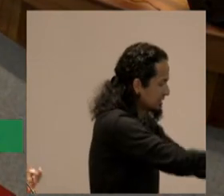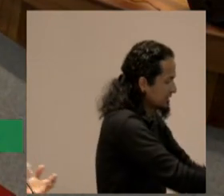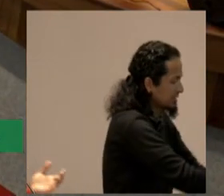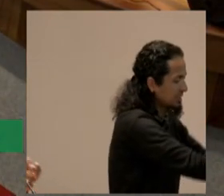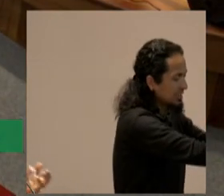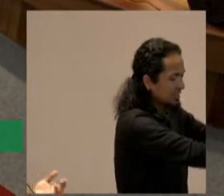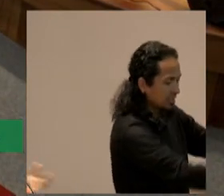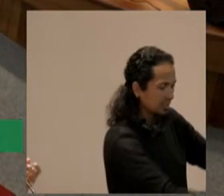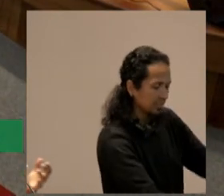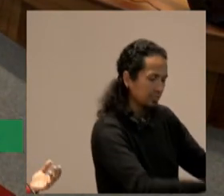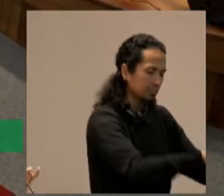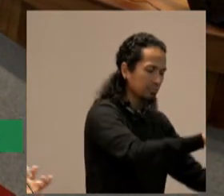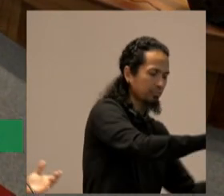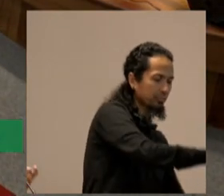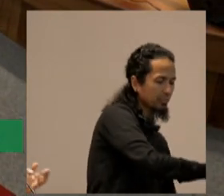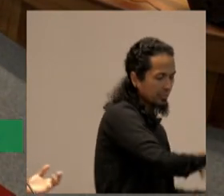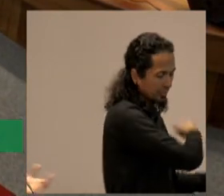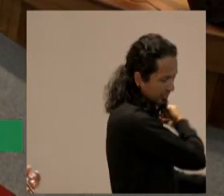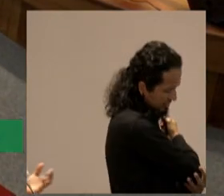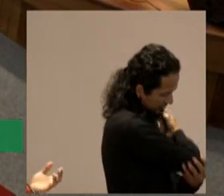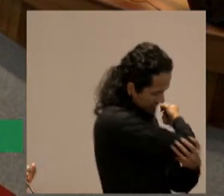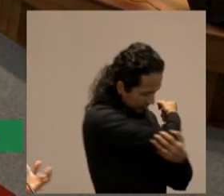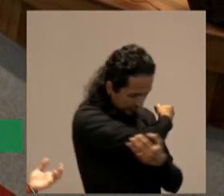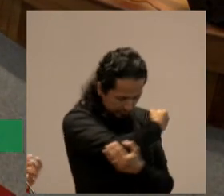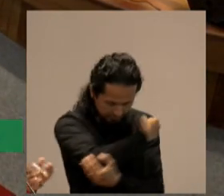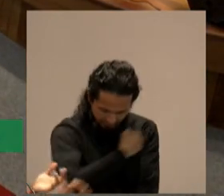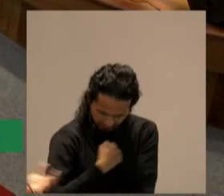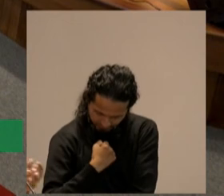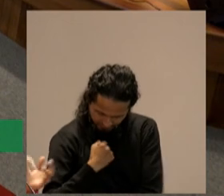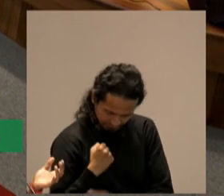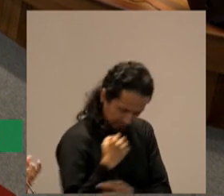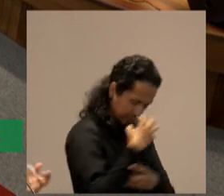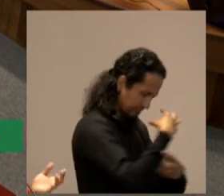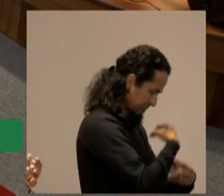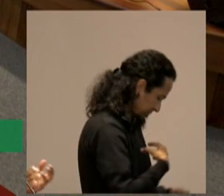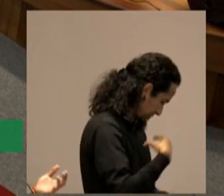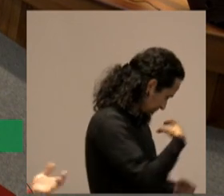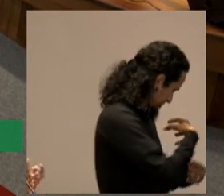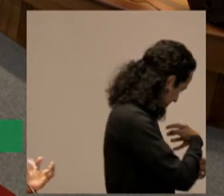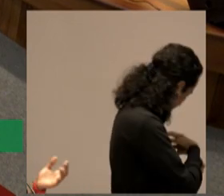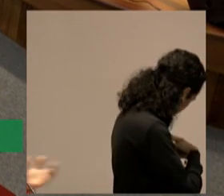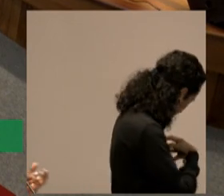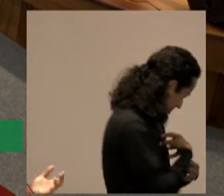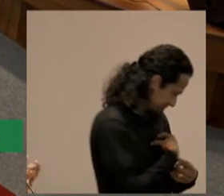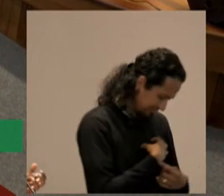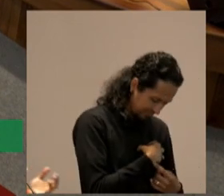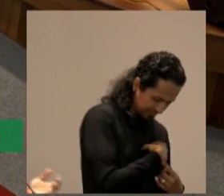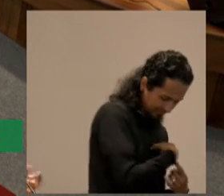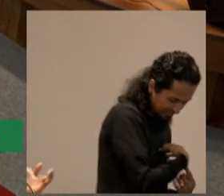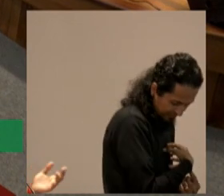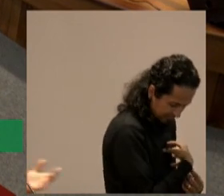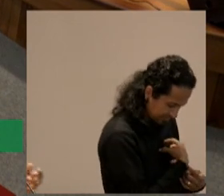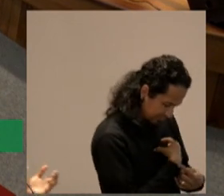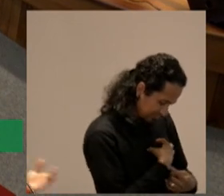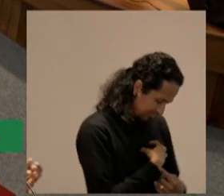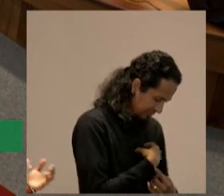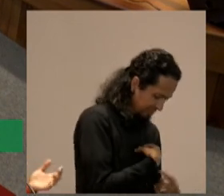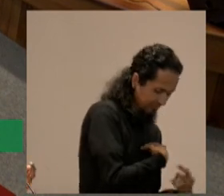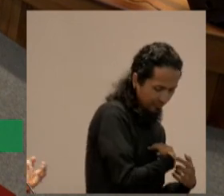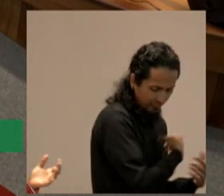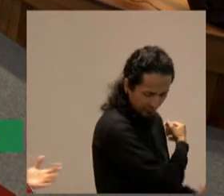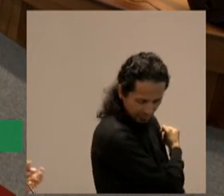Ia, Ozu, Oba, Ia, Lá, Ivia, Ozu,